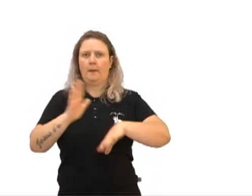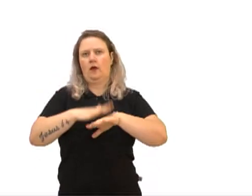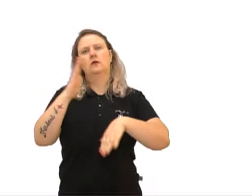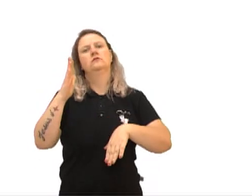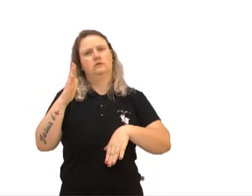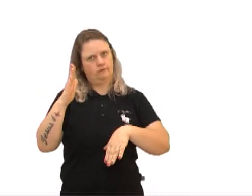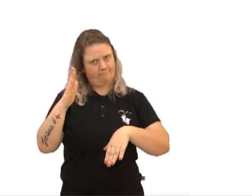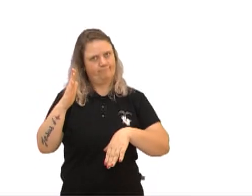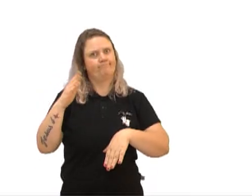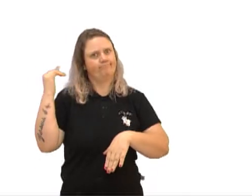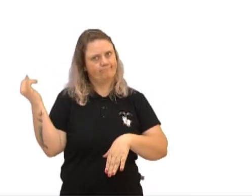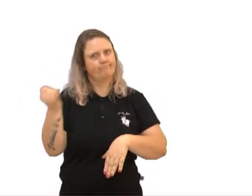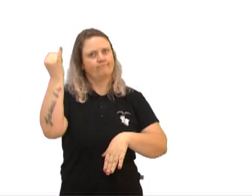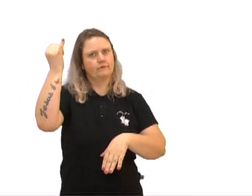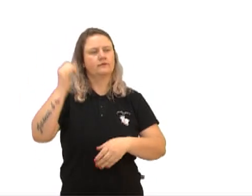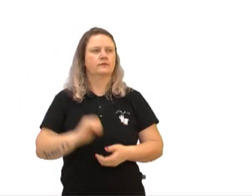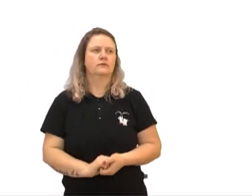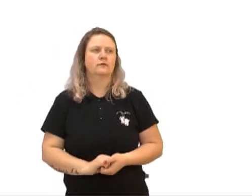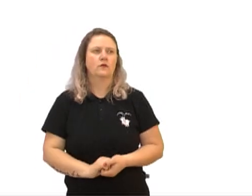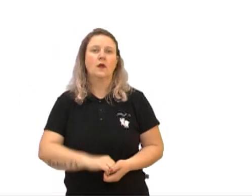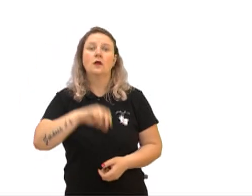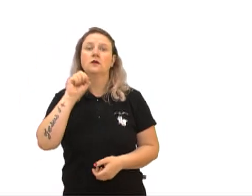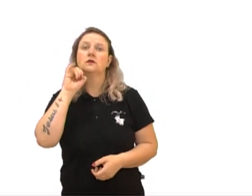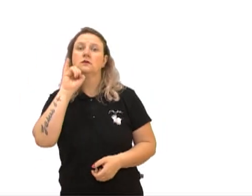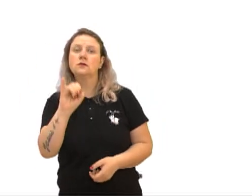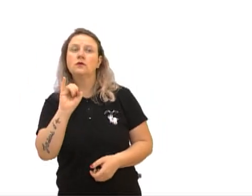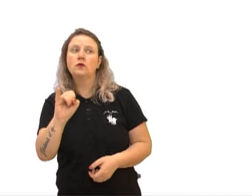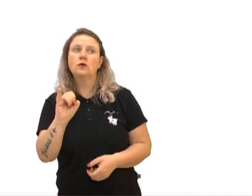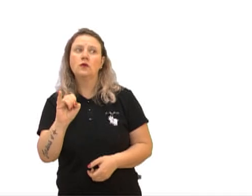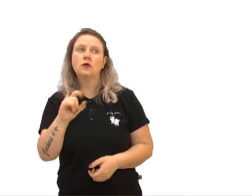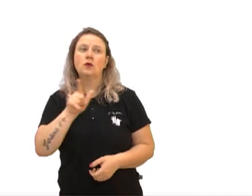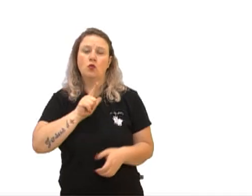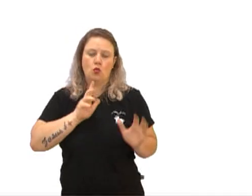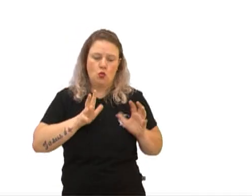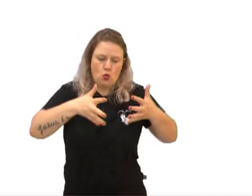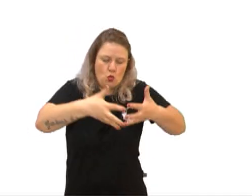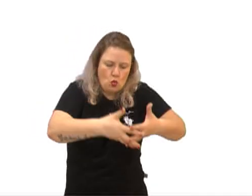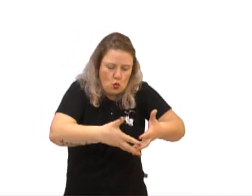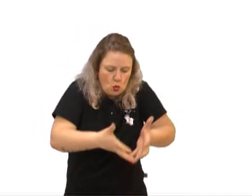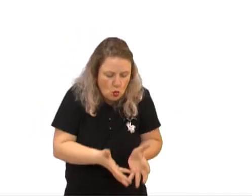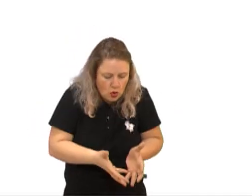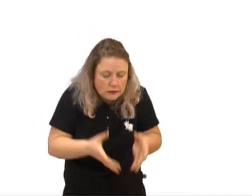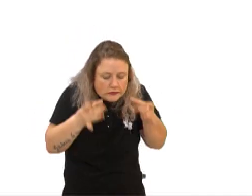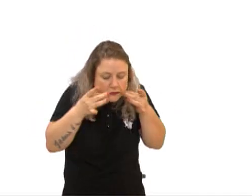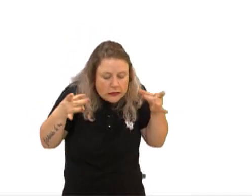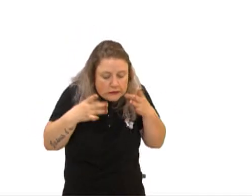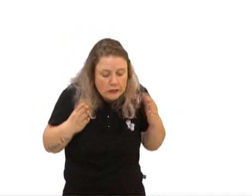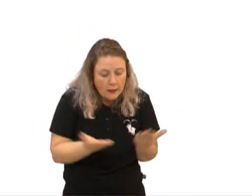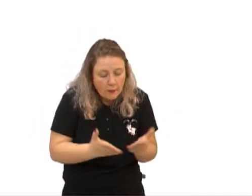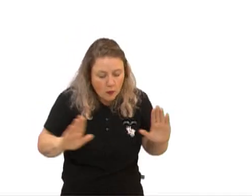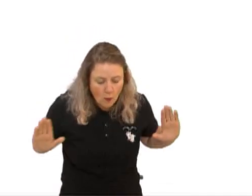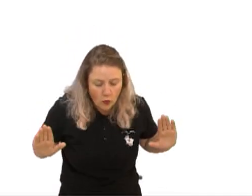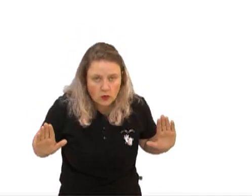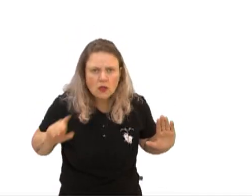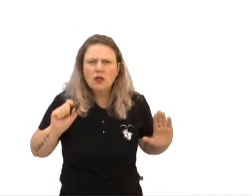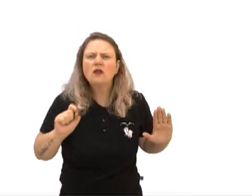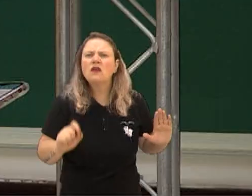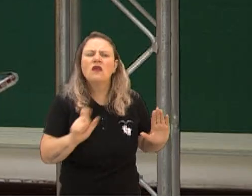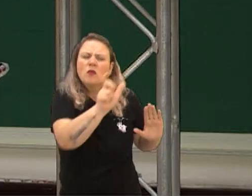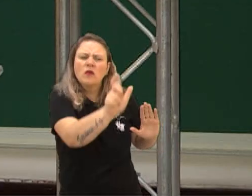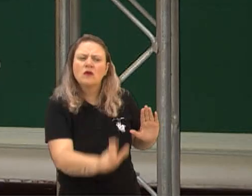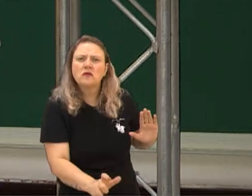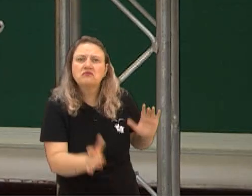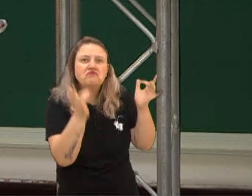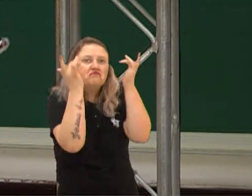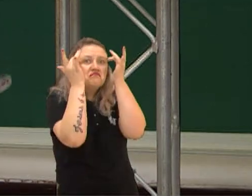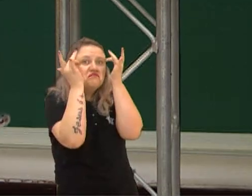observem lá. Isso mesmo, gente. Quando eu tenho colocaram uma cesta com gatinhos na minha porta. Quem colocaram? Eu